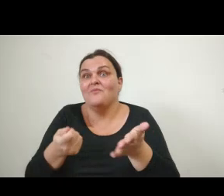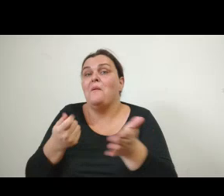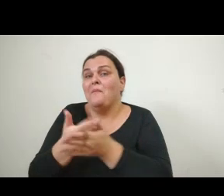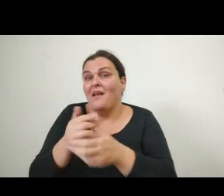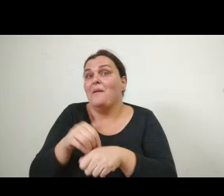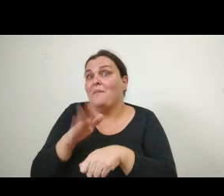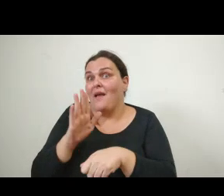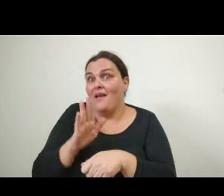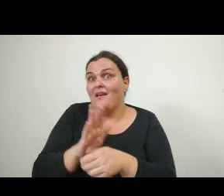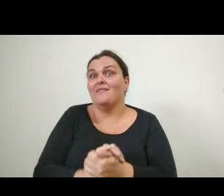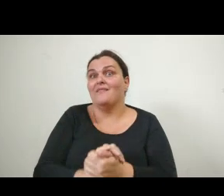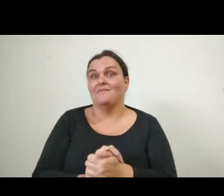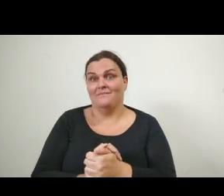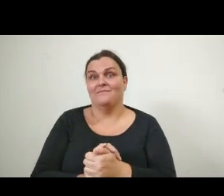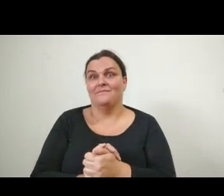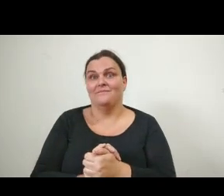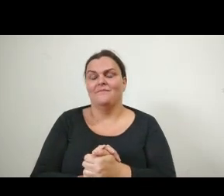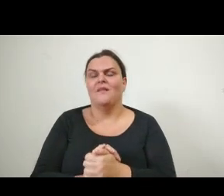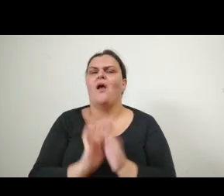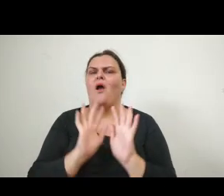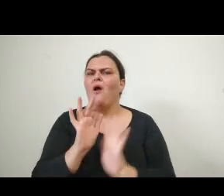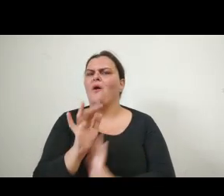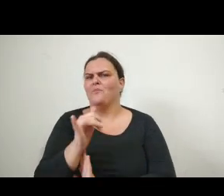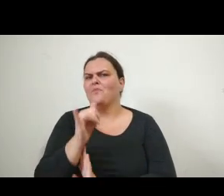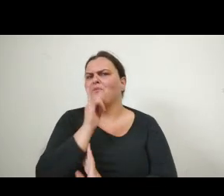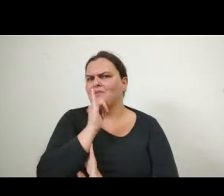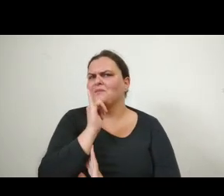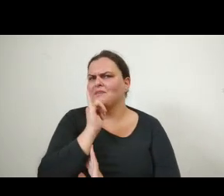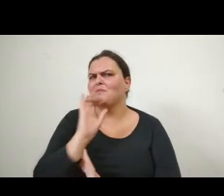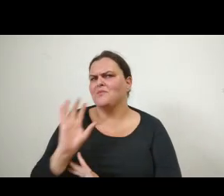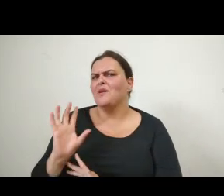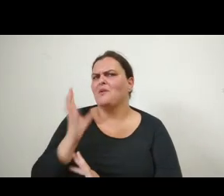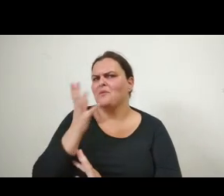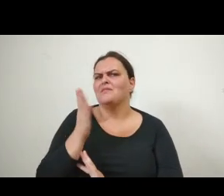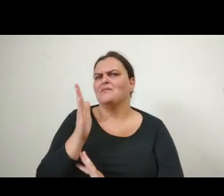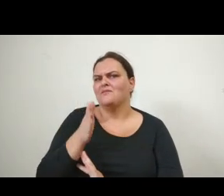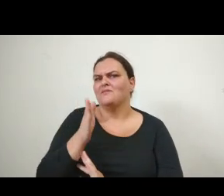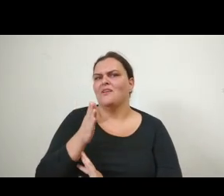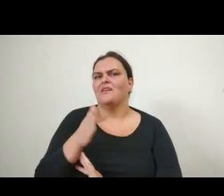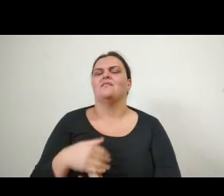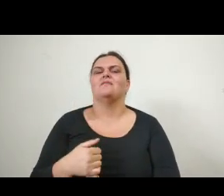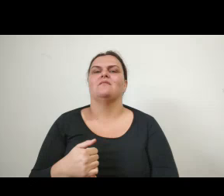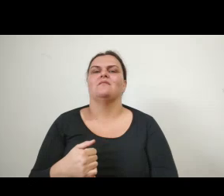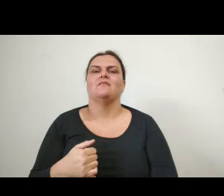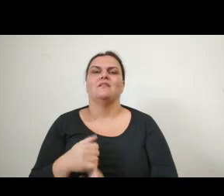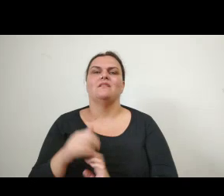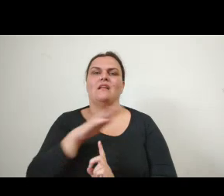Vou citar alguns desastres naturais, né, causados por eventos